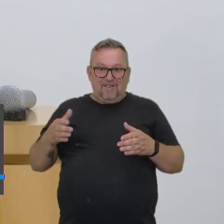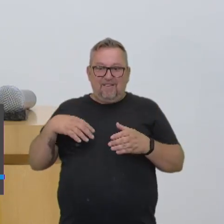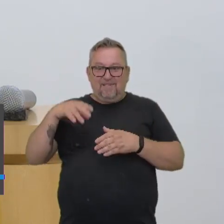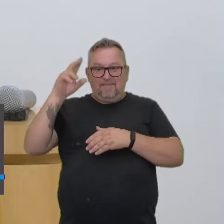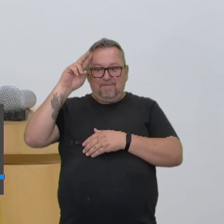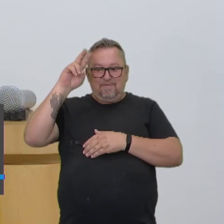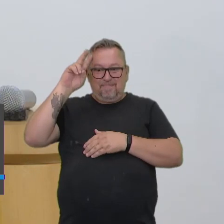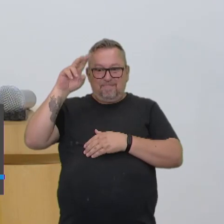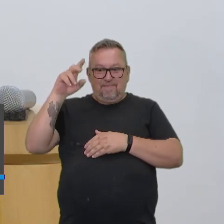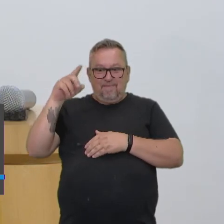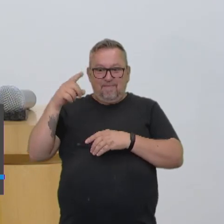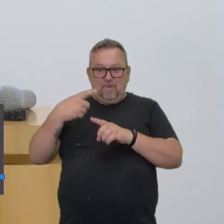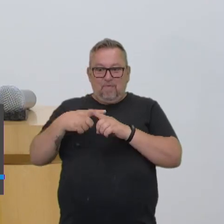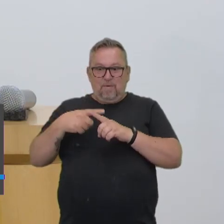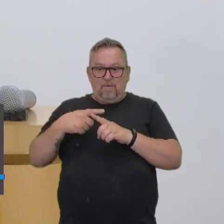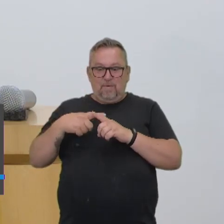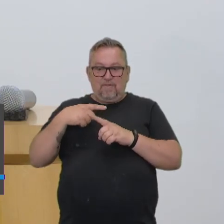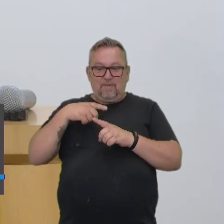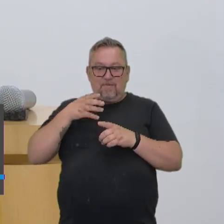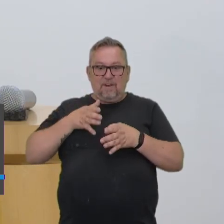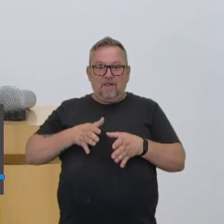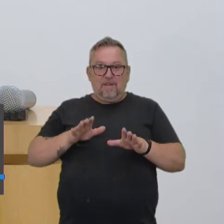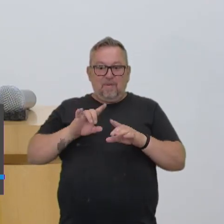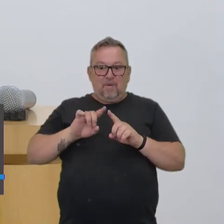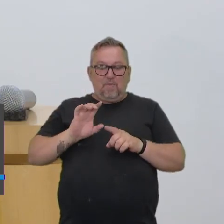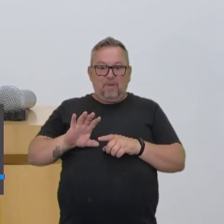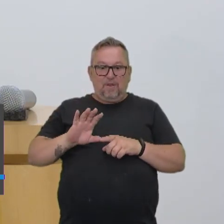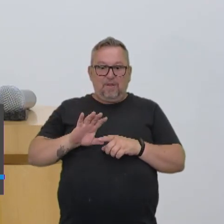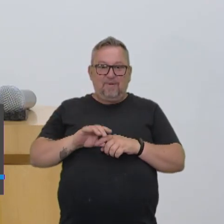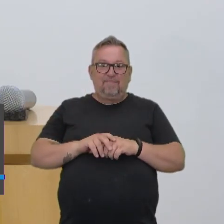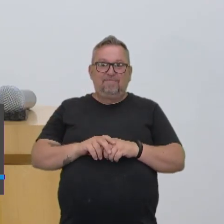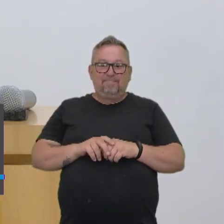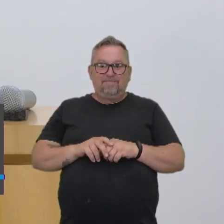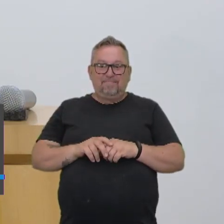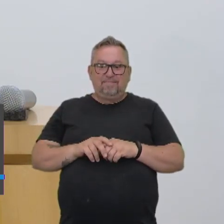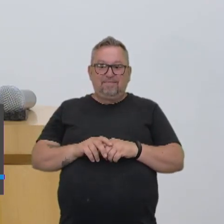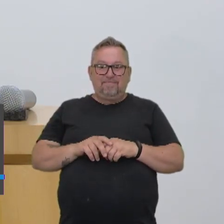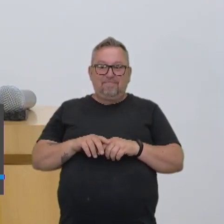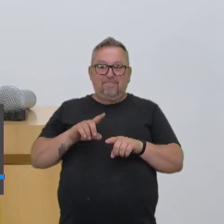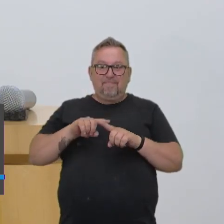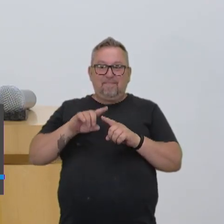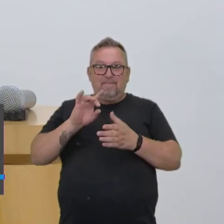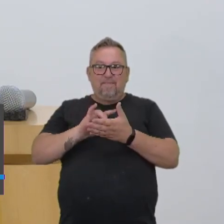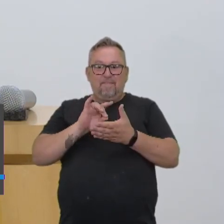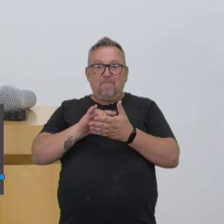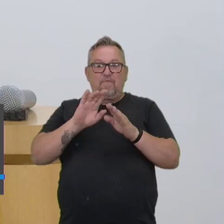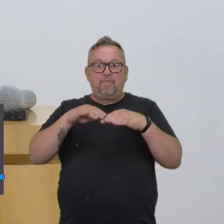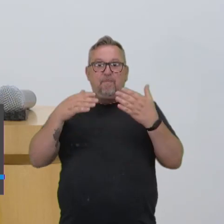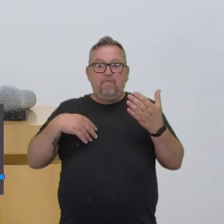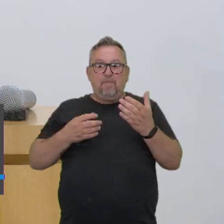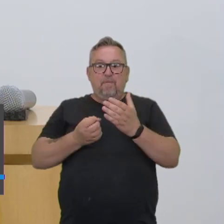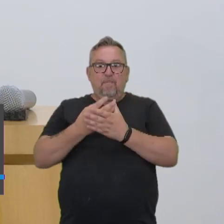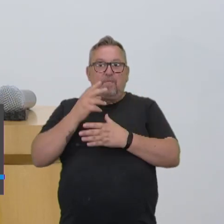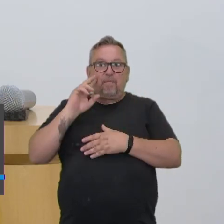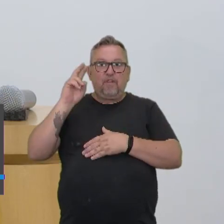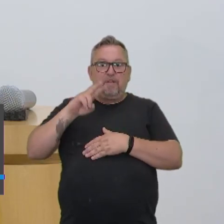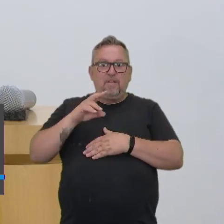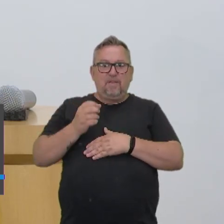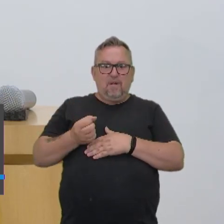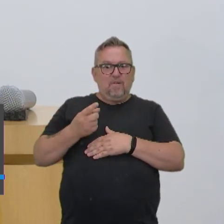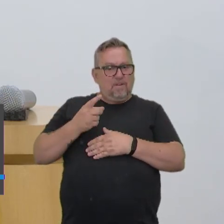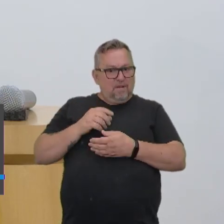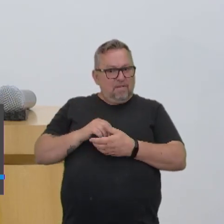segunda-feira, porque, mano, vocês já nasceram com isso aí, né? Na verdade, foram surgir quando a gente olhou e falou,